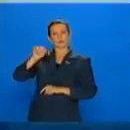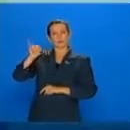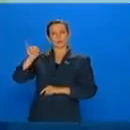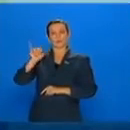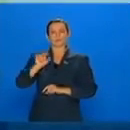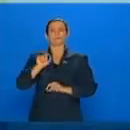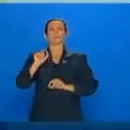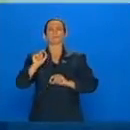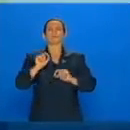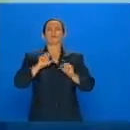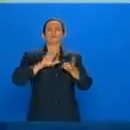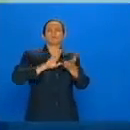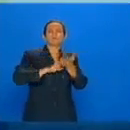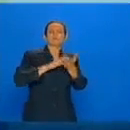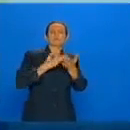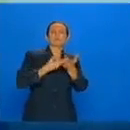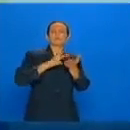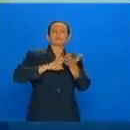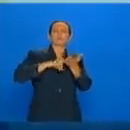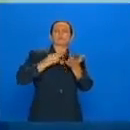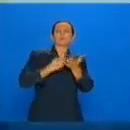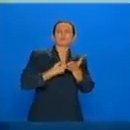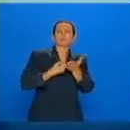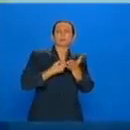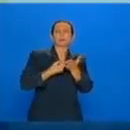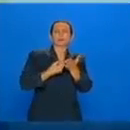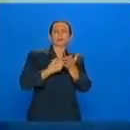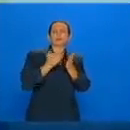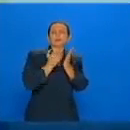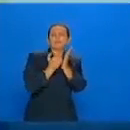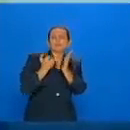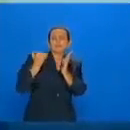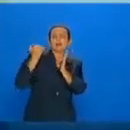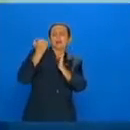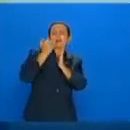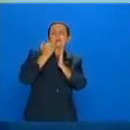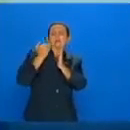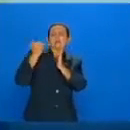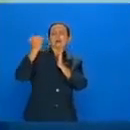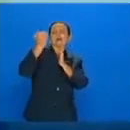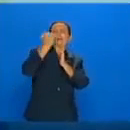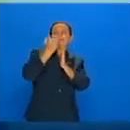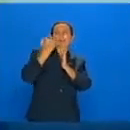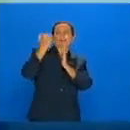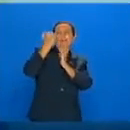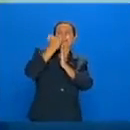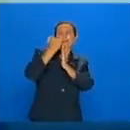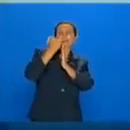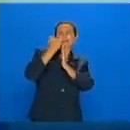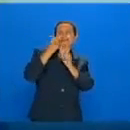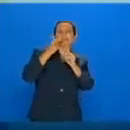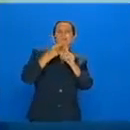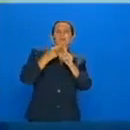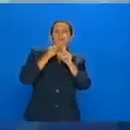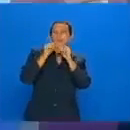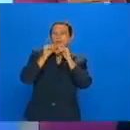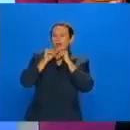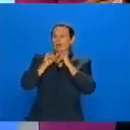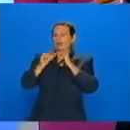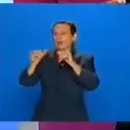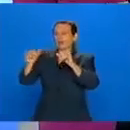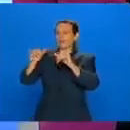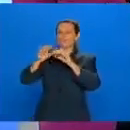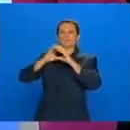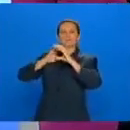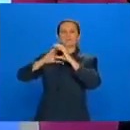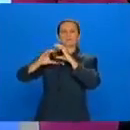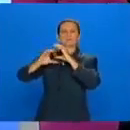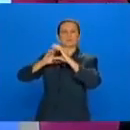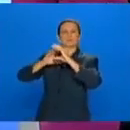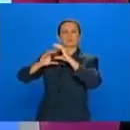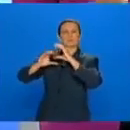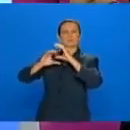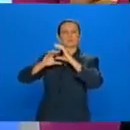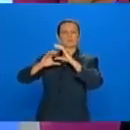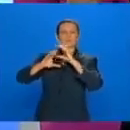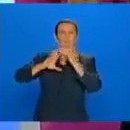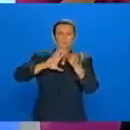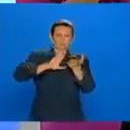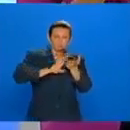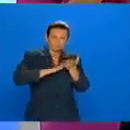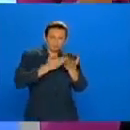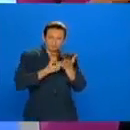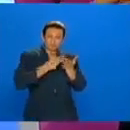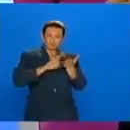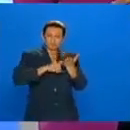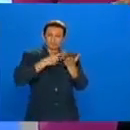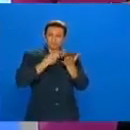O que devemos traduzir é sempre algo mais, isto é, a mensagem. E a tradução da mensagem